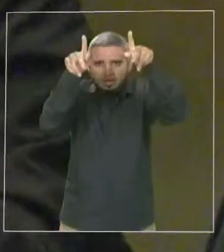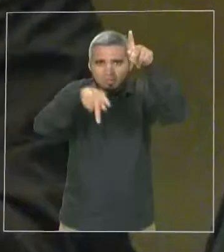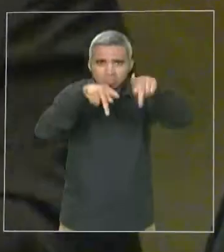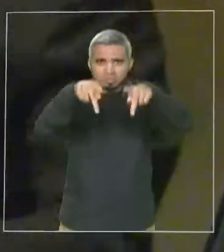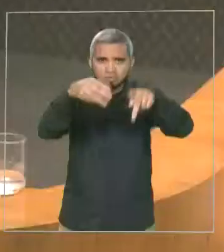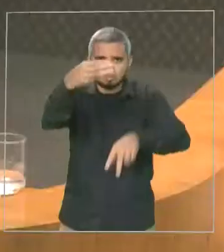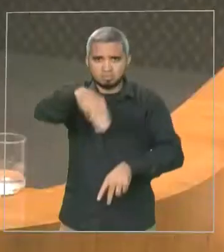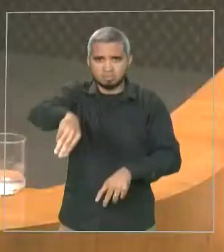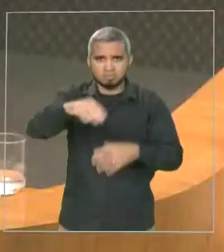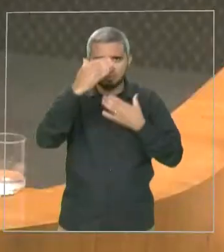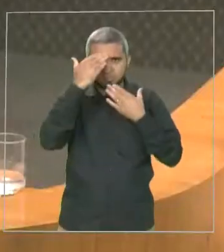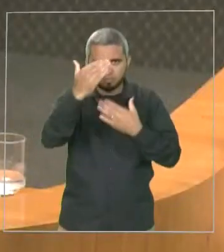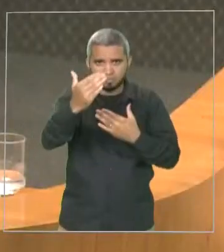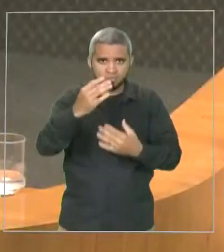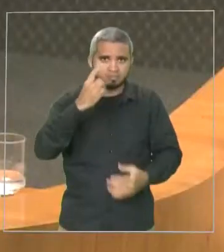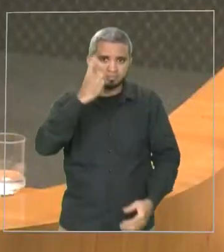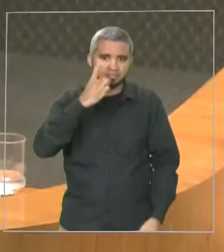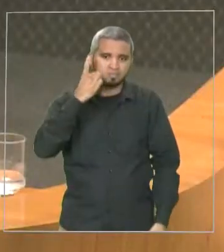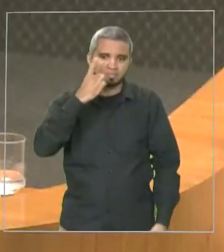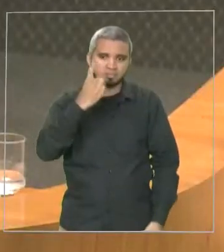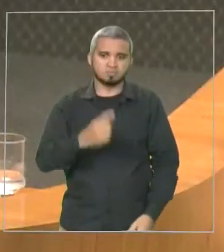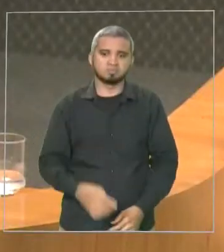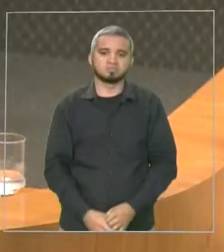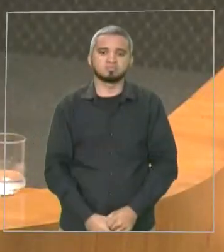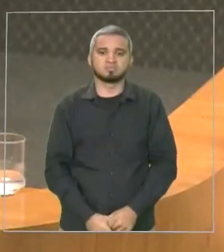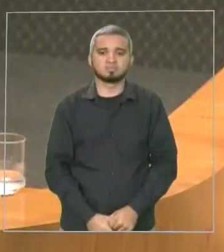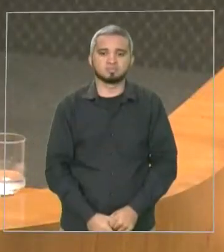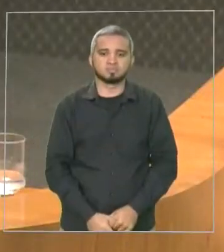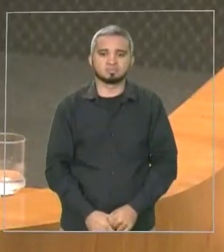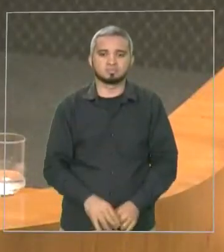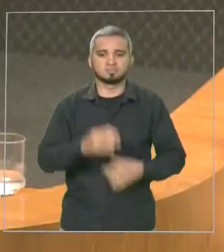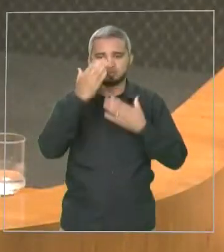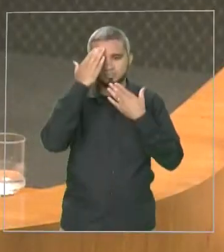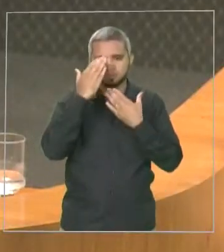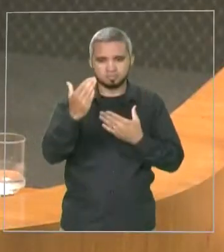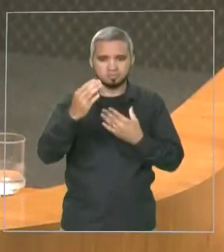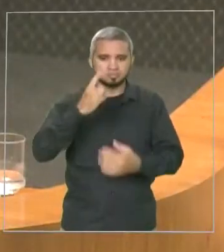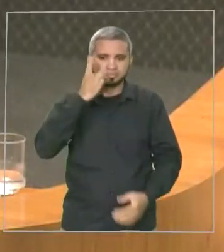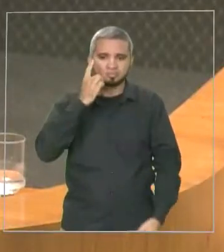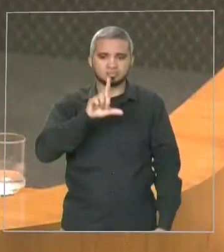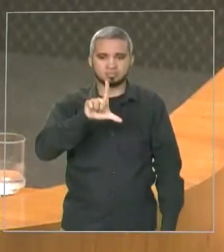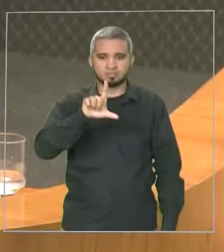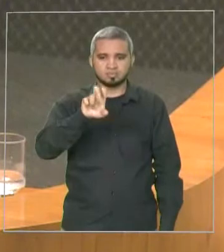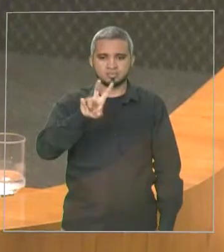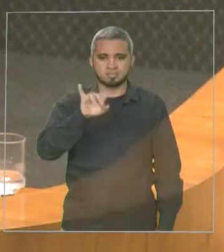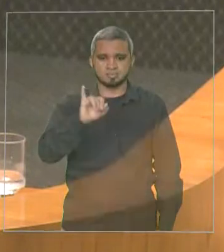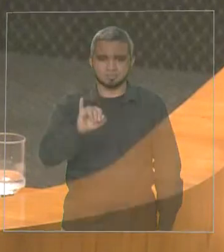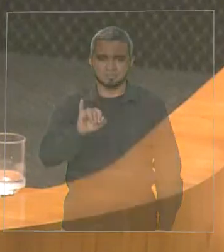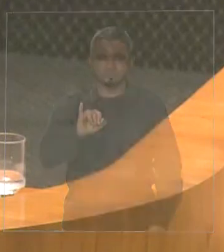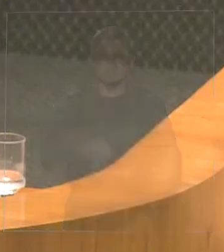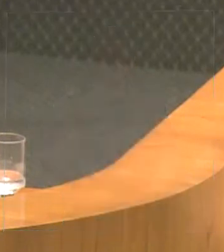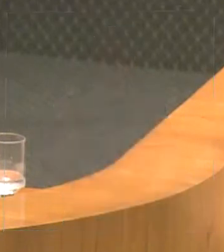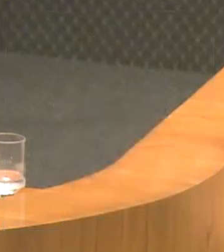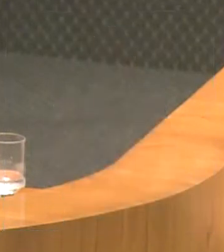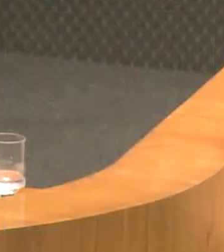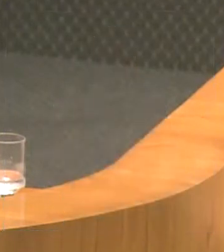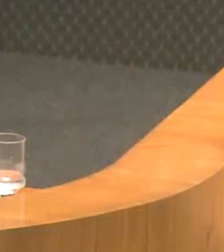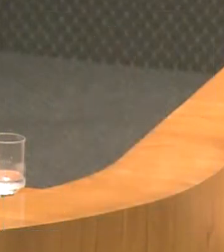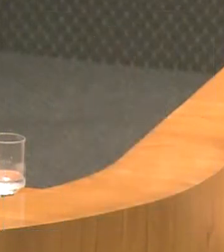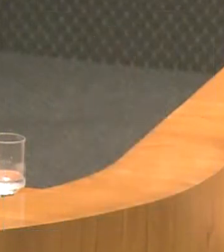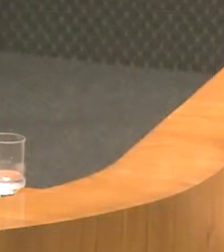deputado. Obrigado pela sua parte, deputado Levi. Aqui um outro fato que foi muito